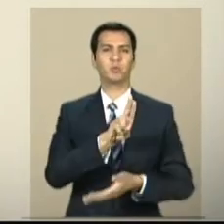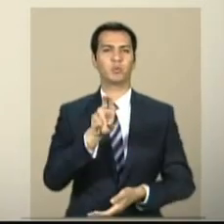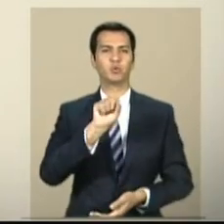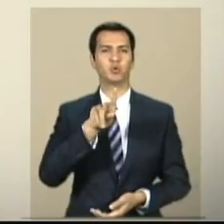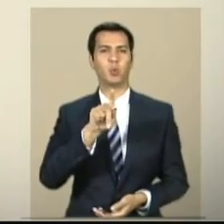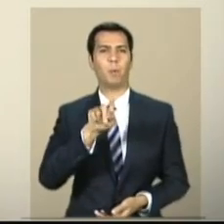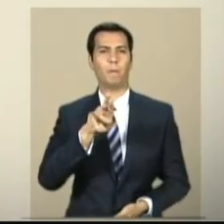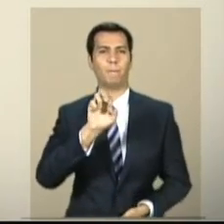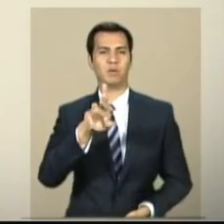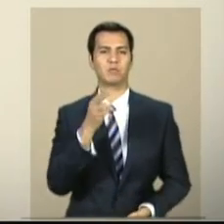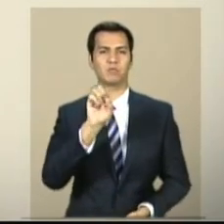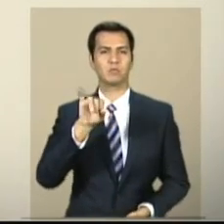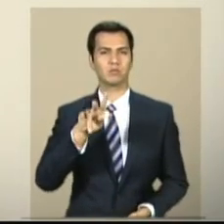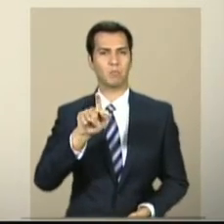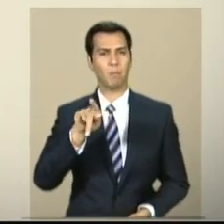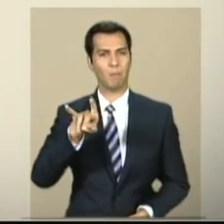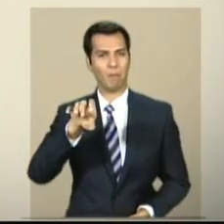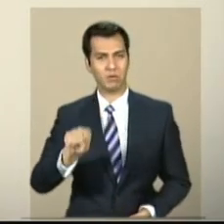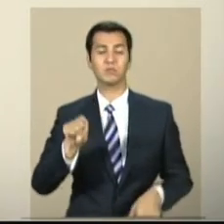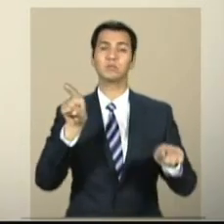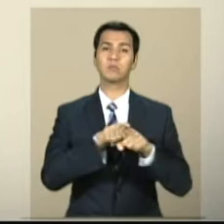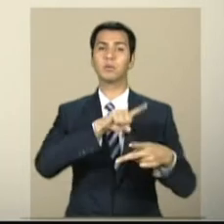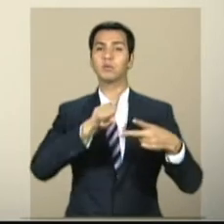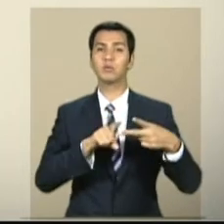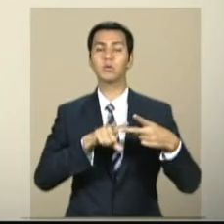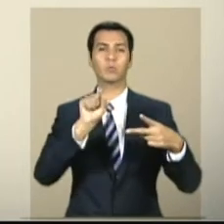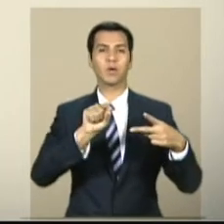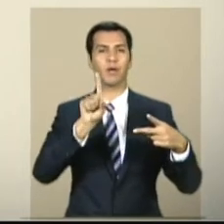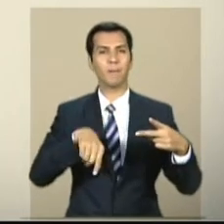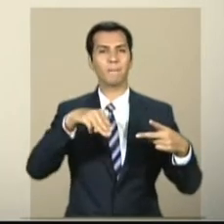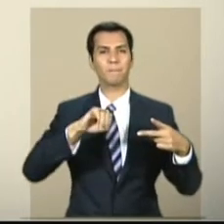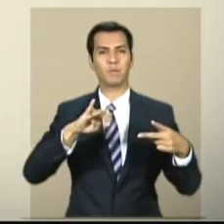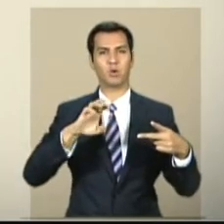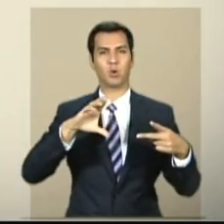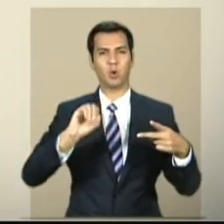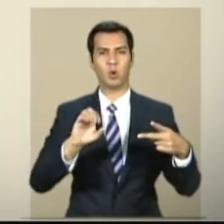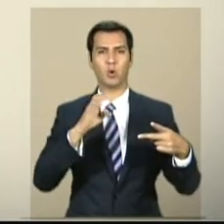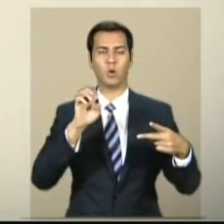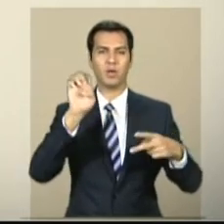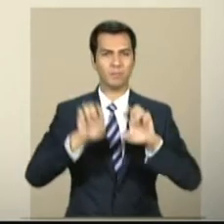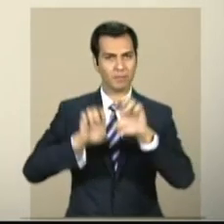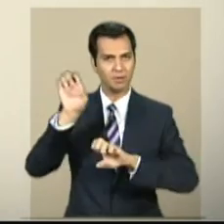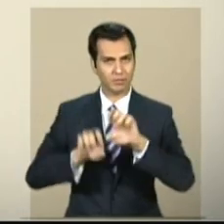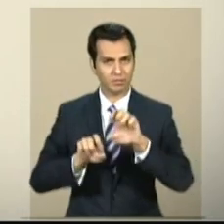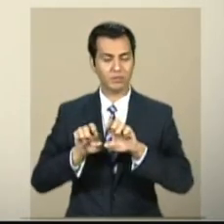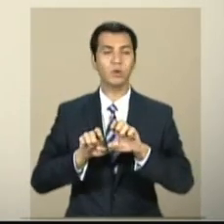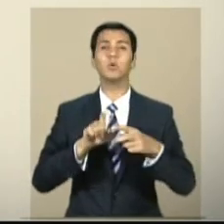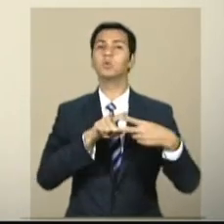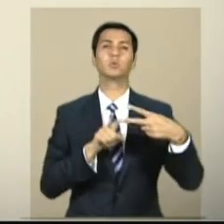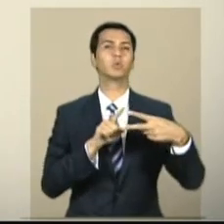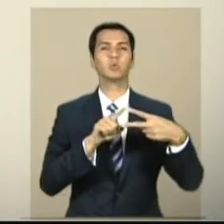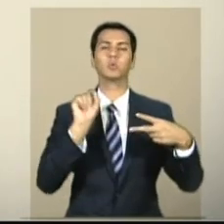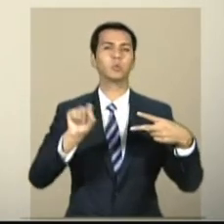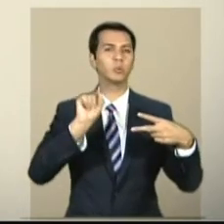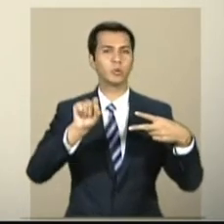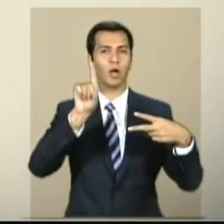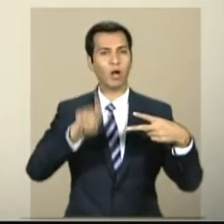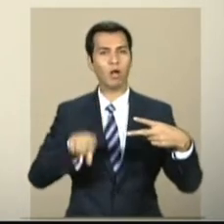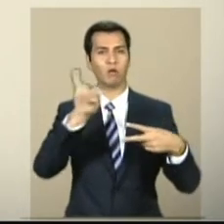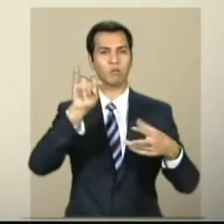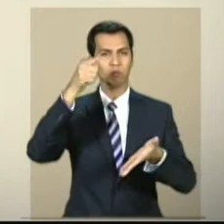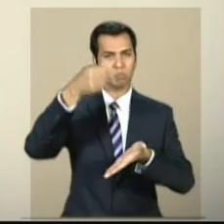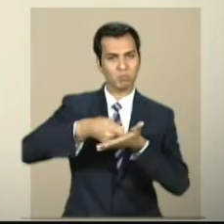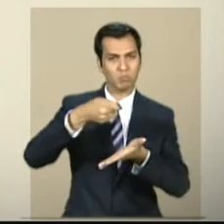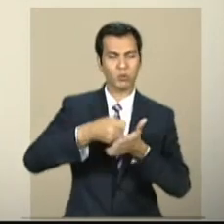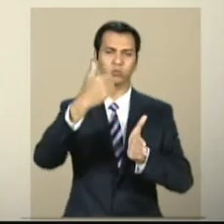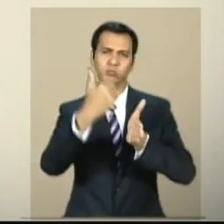o microempreendedor individual. Os dois programas reduzem tributos e eliminam a burocracia.